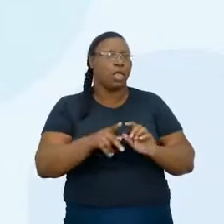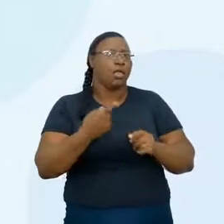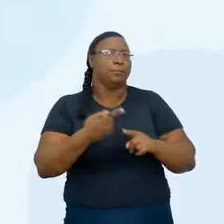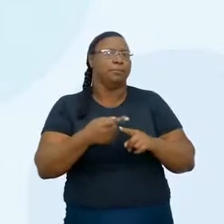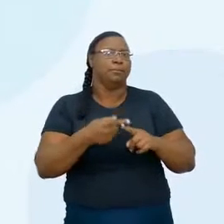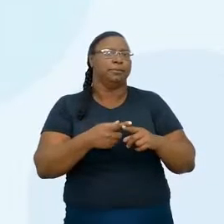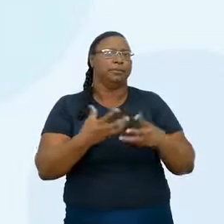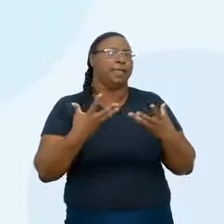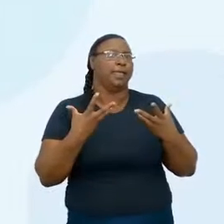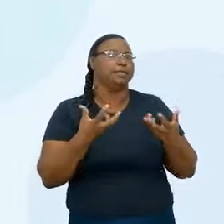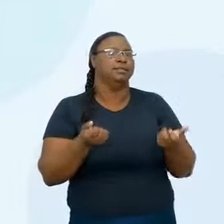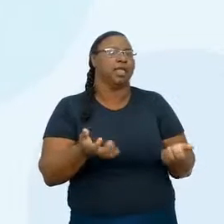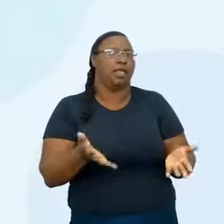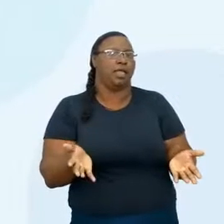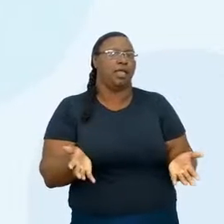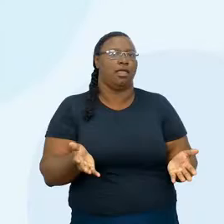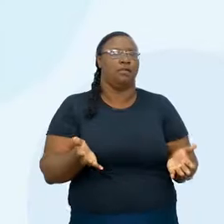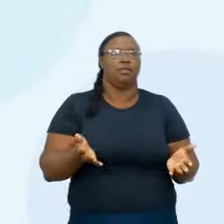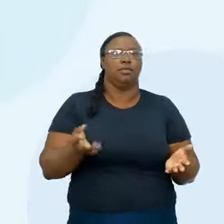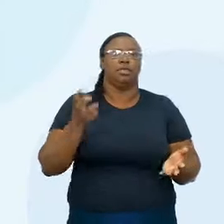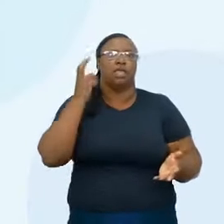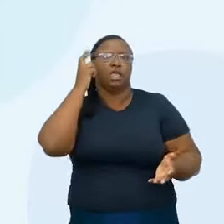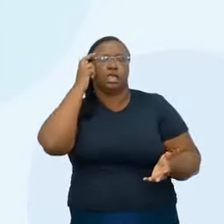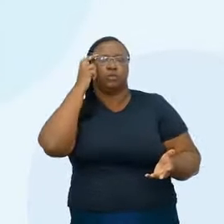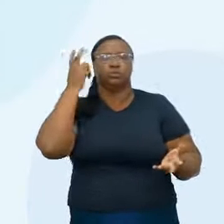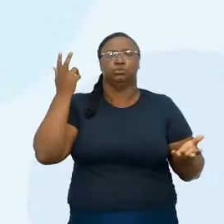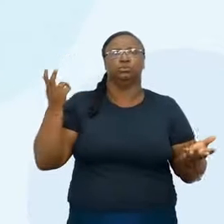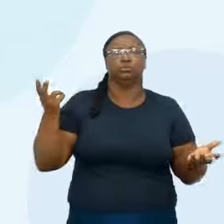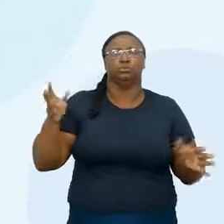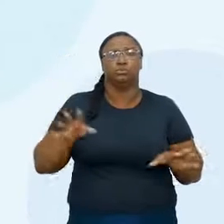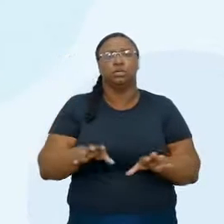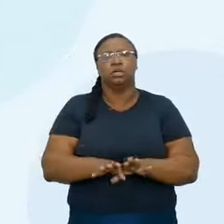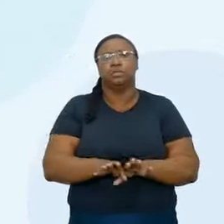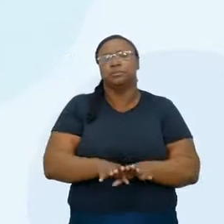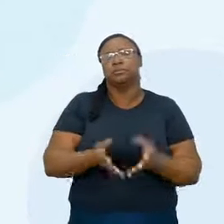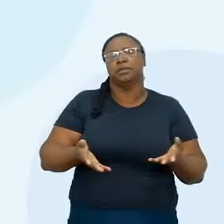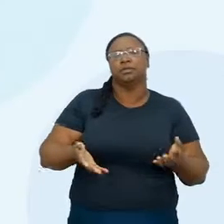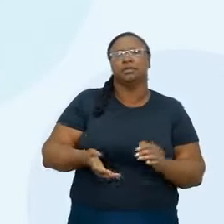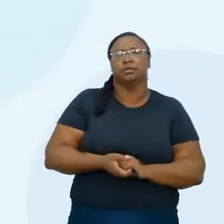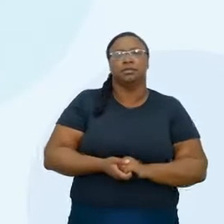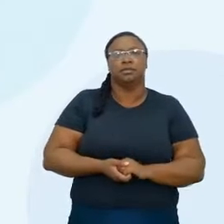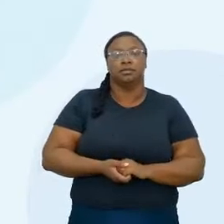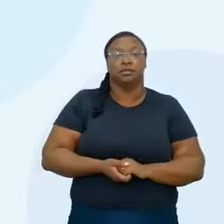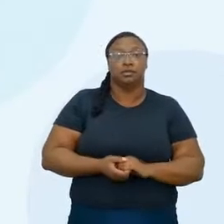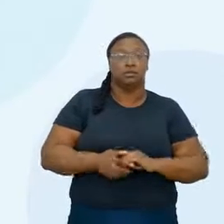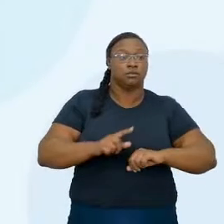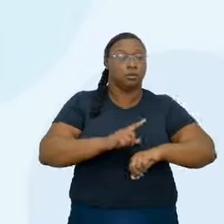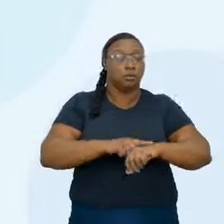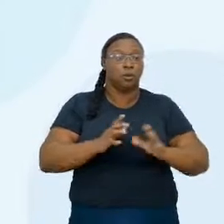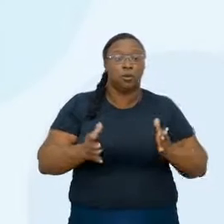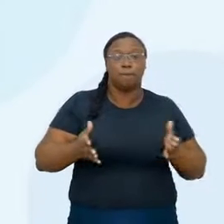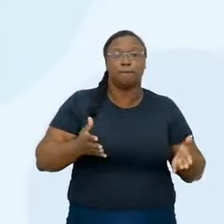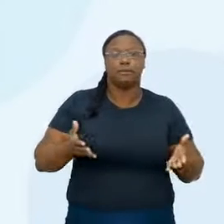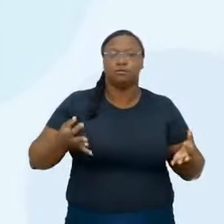familiares, a história da narrativa, né, que vai se perpetuando a partir do momento que ela é permitida ser